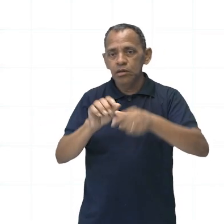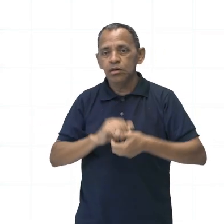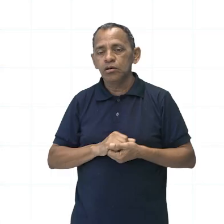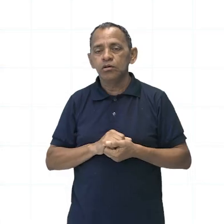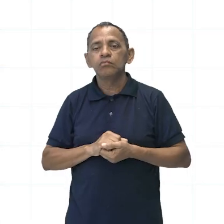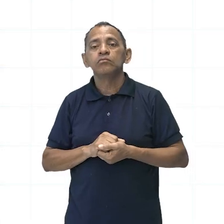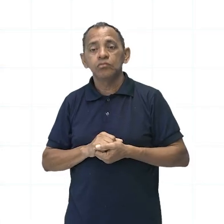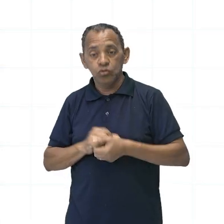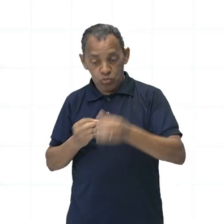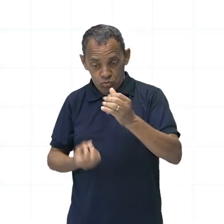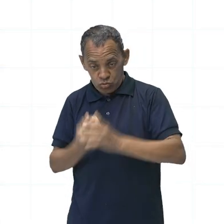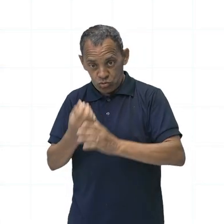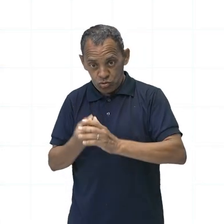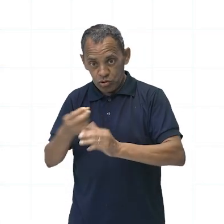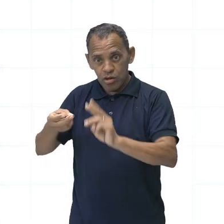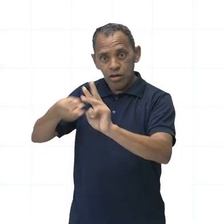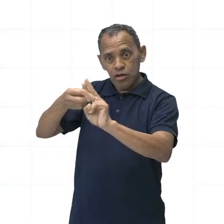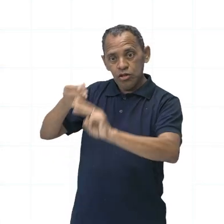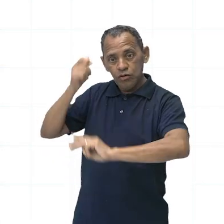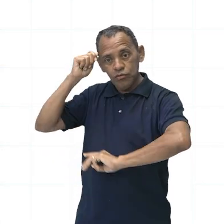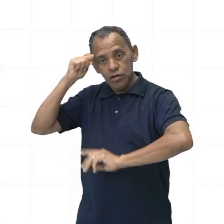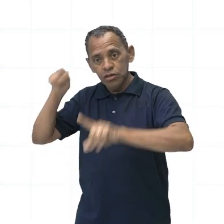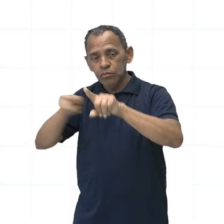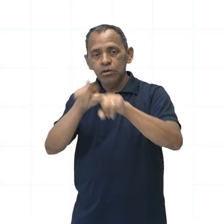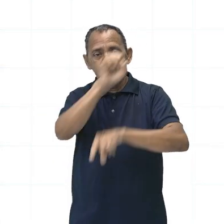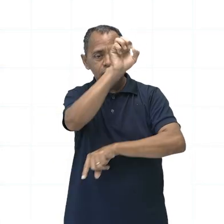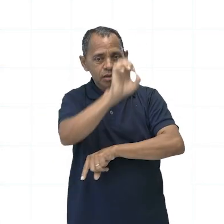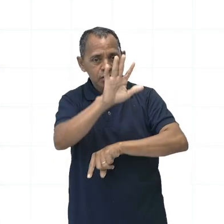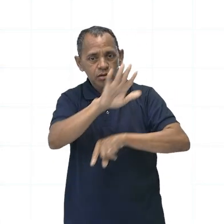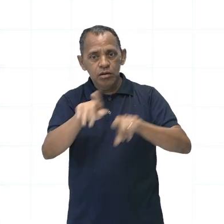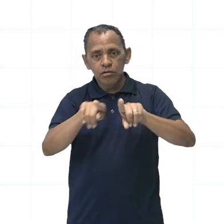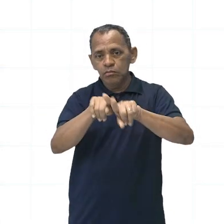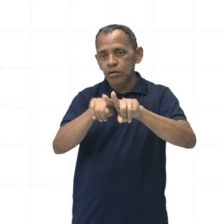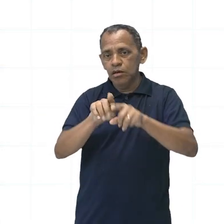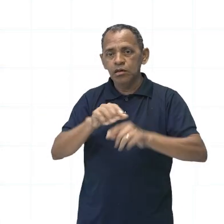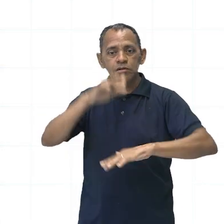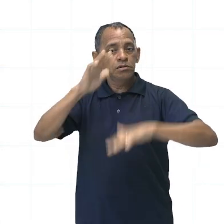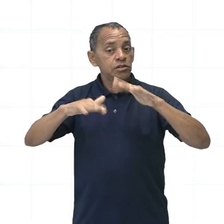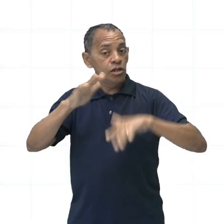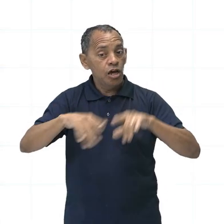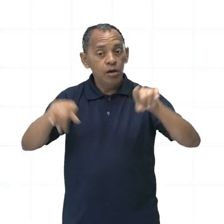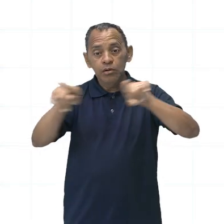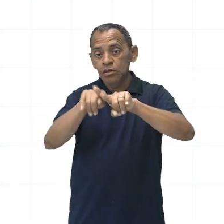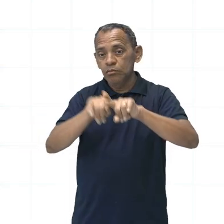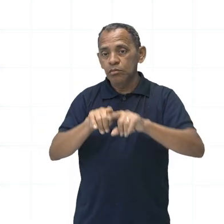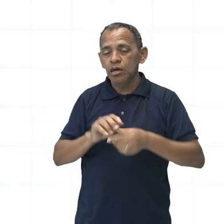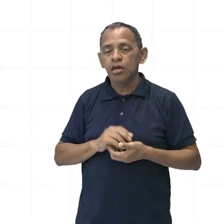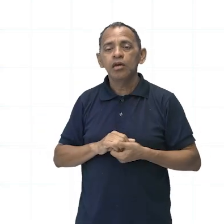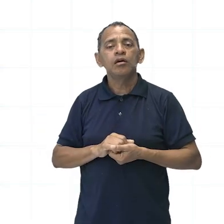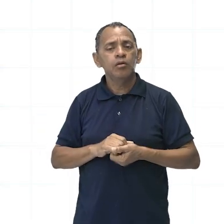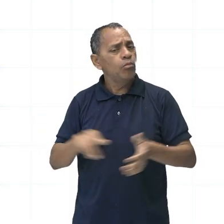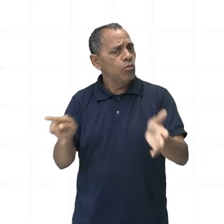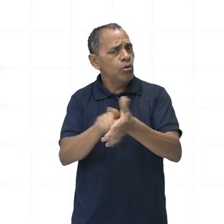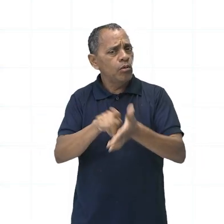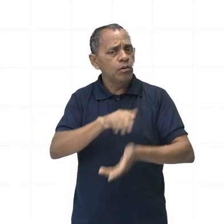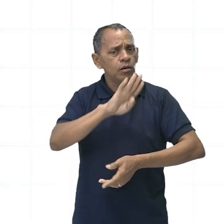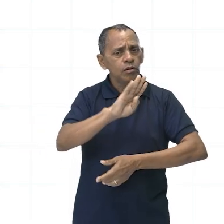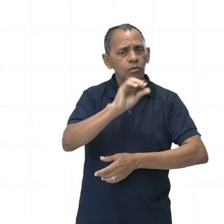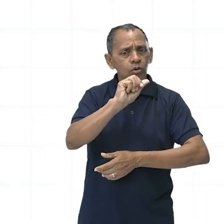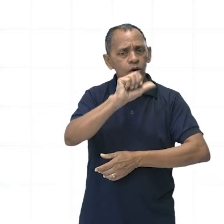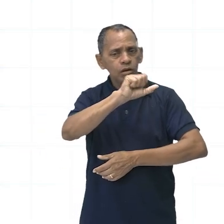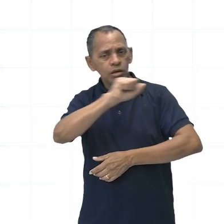indígenas, africanas e europeias. Gêneros como o samba e a própria bossa nova